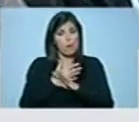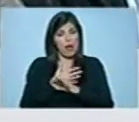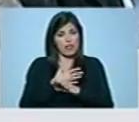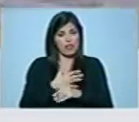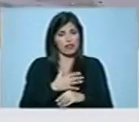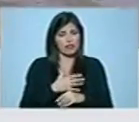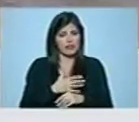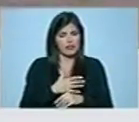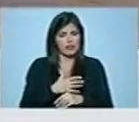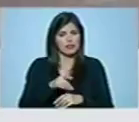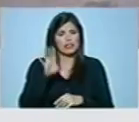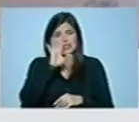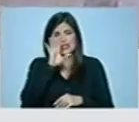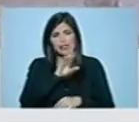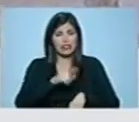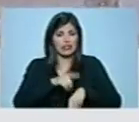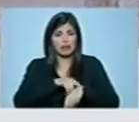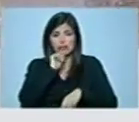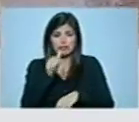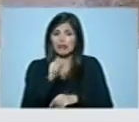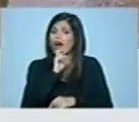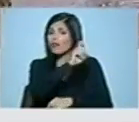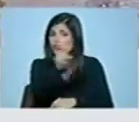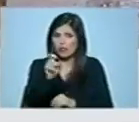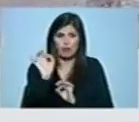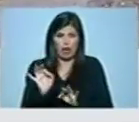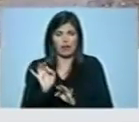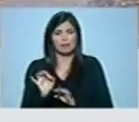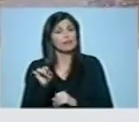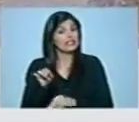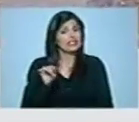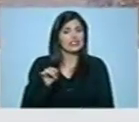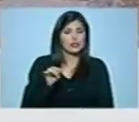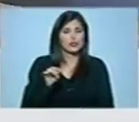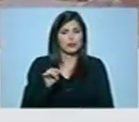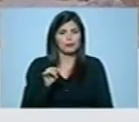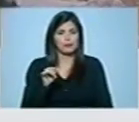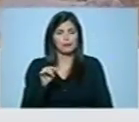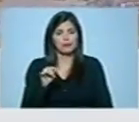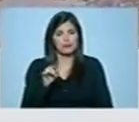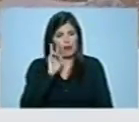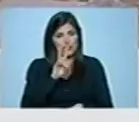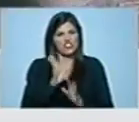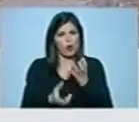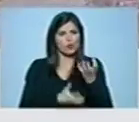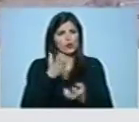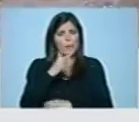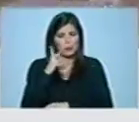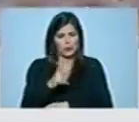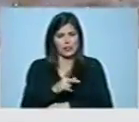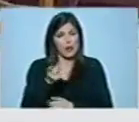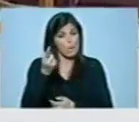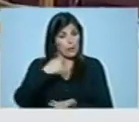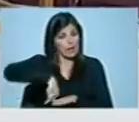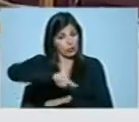não é, Jorge? Quando não tivermos, nós avisamos. Temos que falar isso. Ok. Isto é barriga já reparaste, fumada. Jorge, que o cozido à portuguesa é daqueles pratos